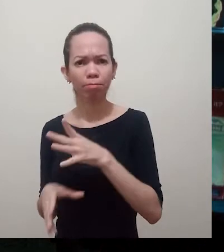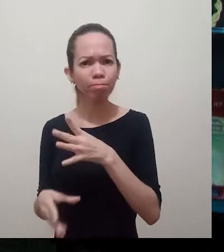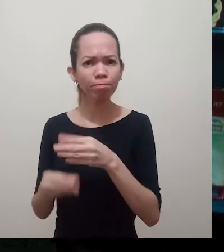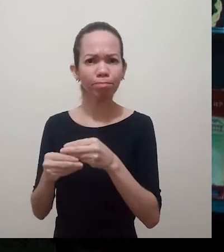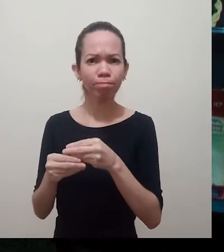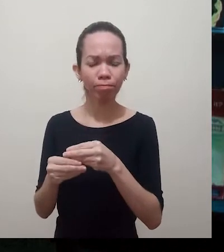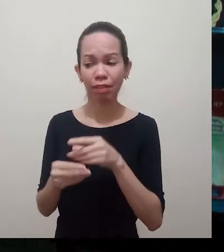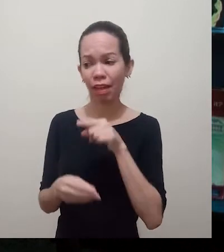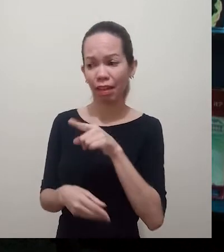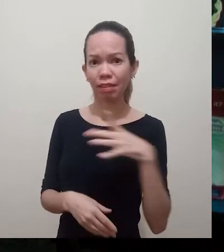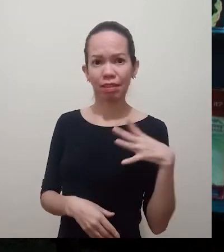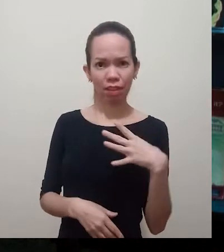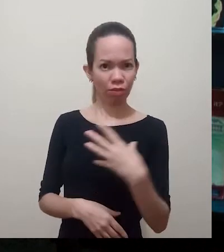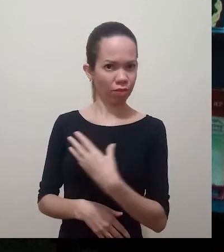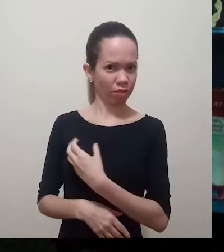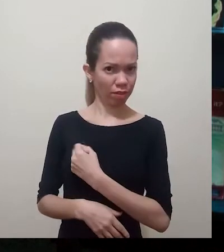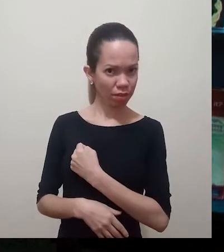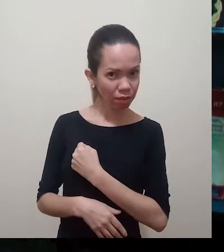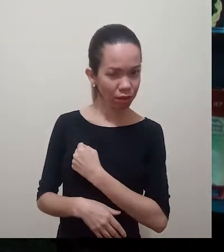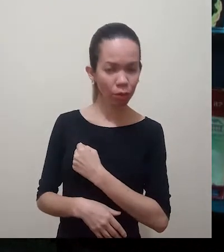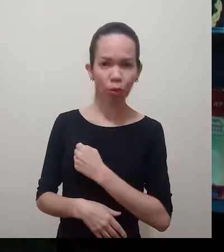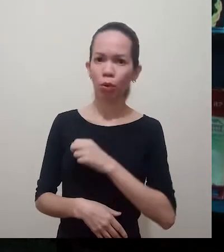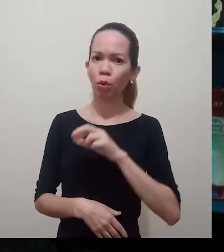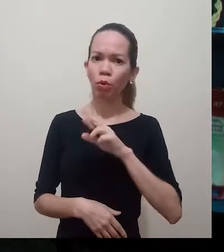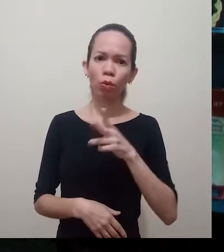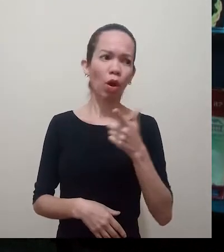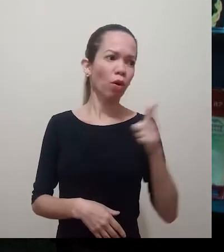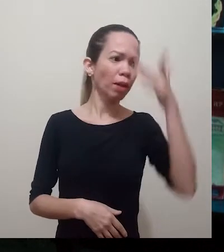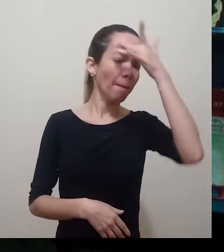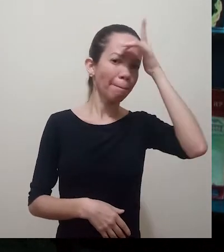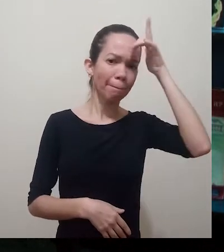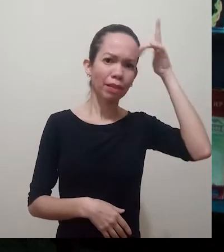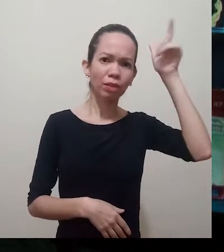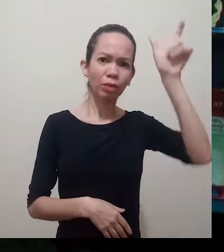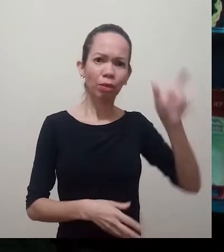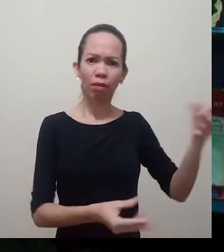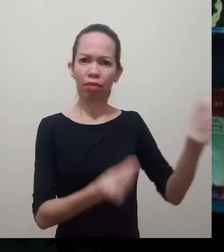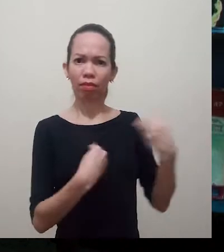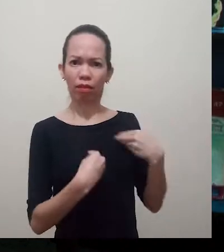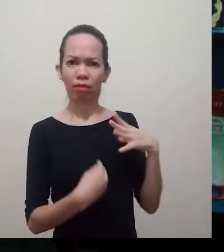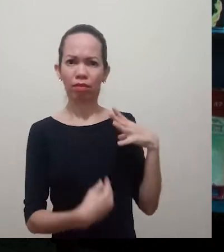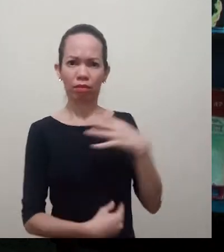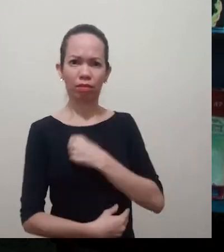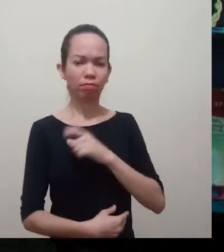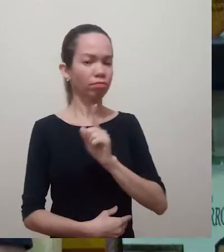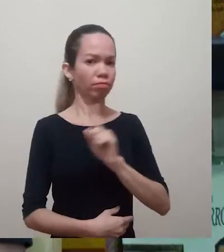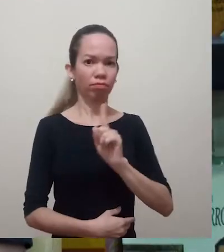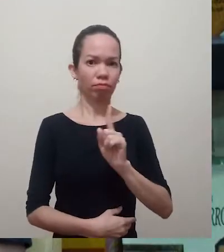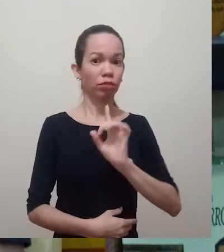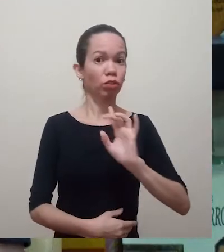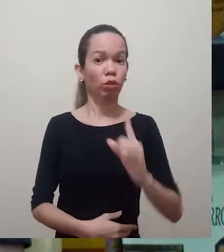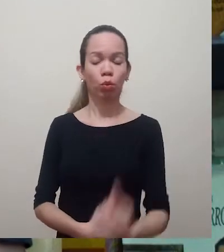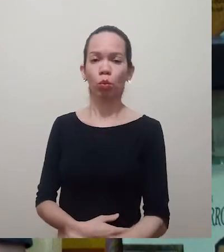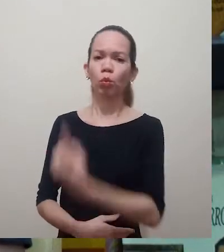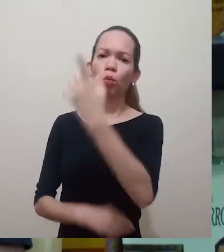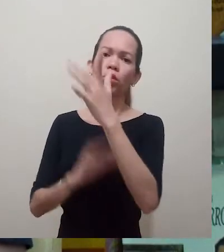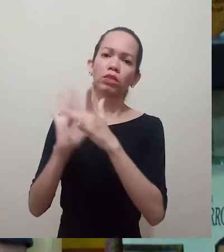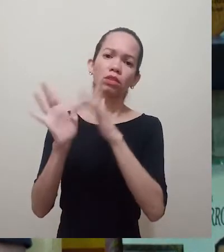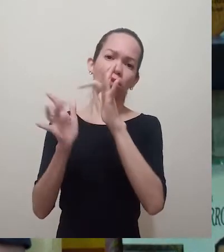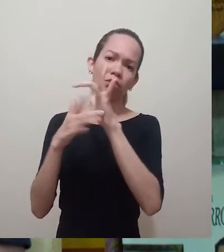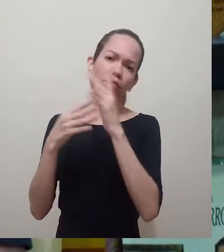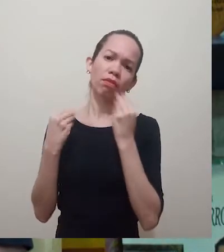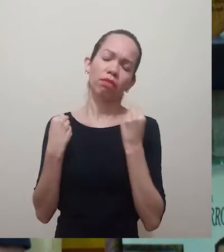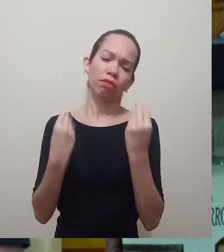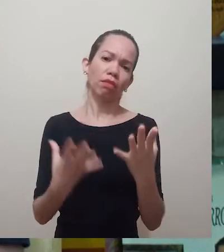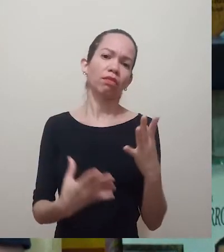essa salvação não vem por nenhuma outra pessoa a não ser por intermédio de jesus é exatamente